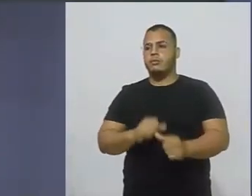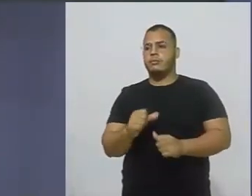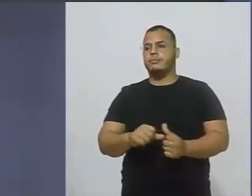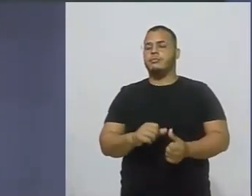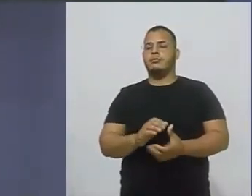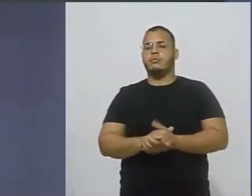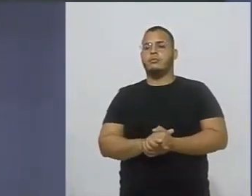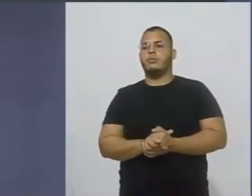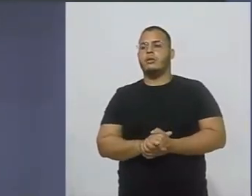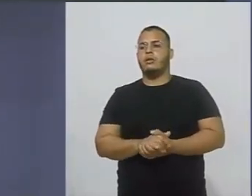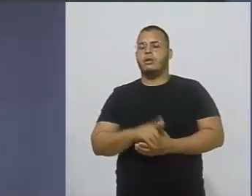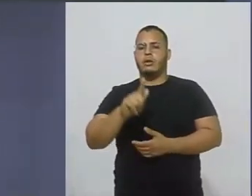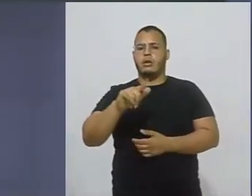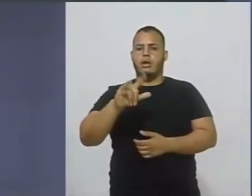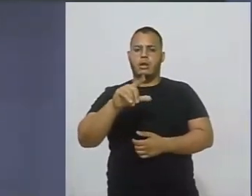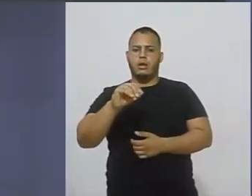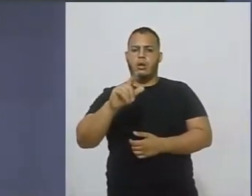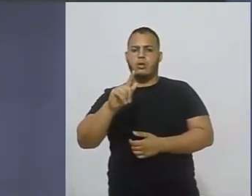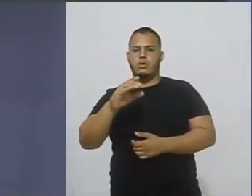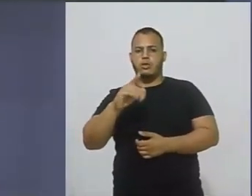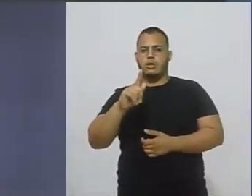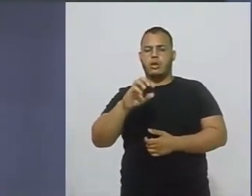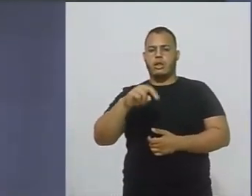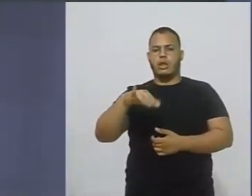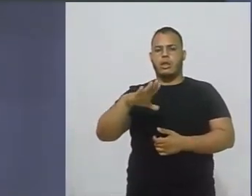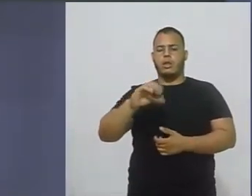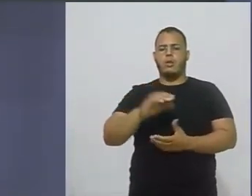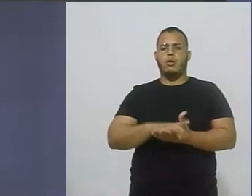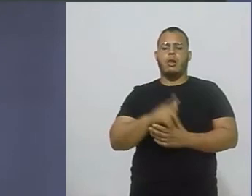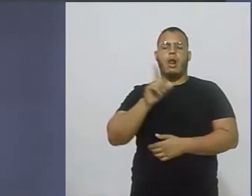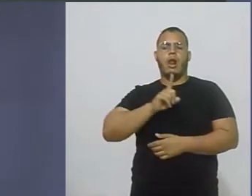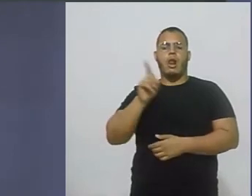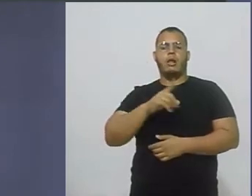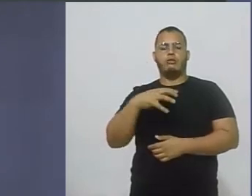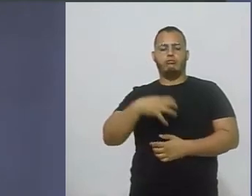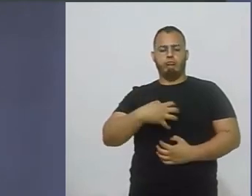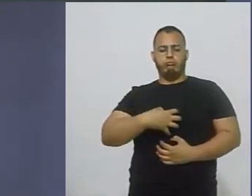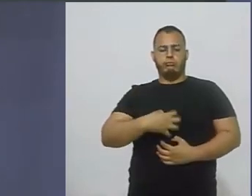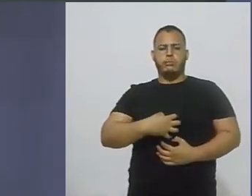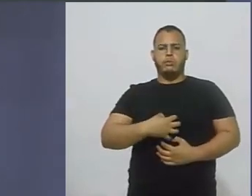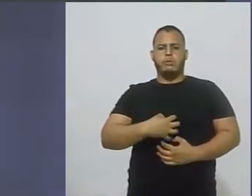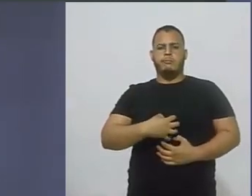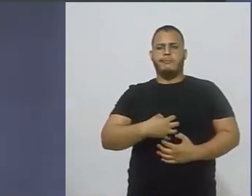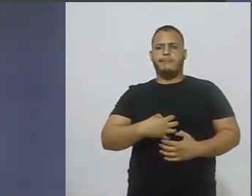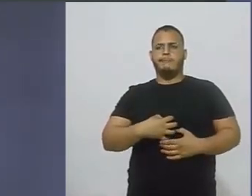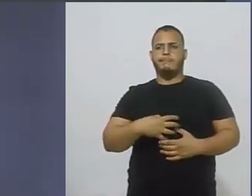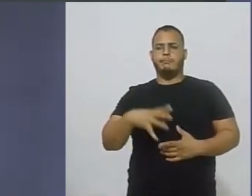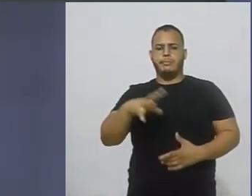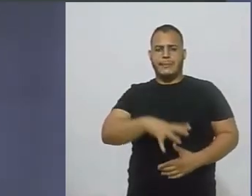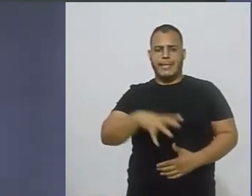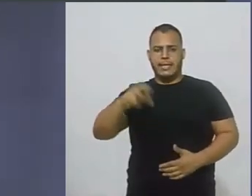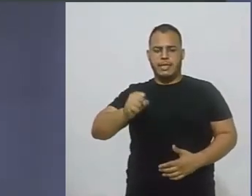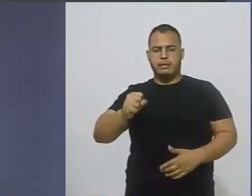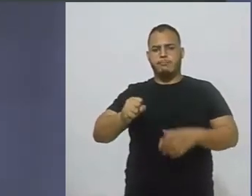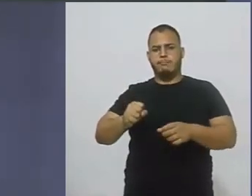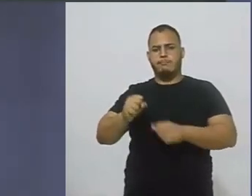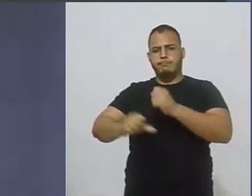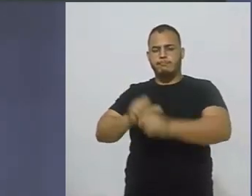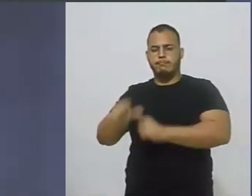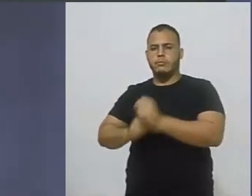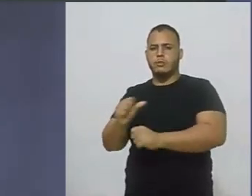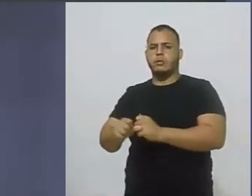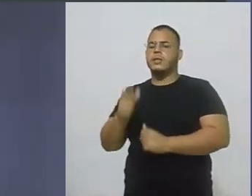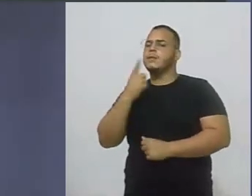esse glicogênio que fica lá armazenado no sangue, no fígado, perdão, ele vai, transformar novamente